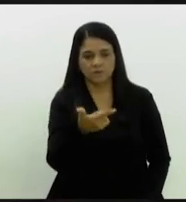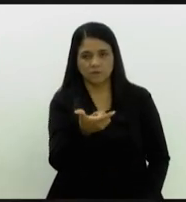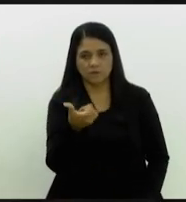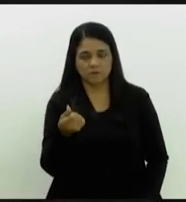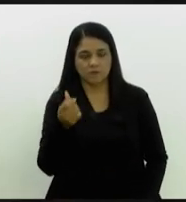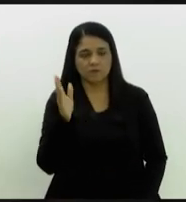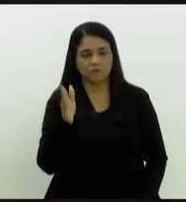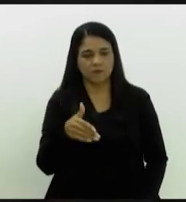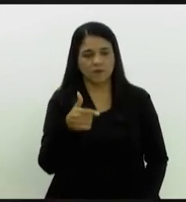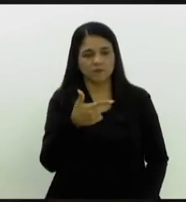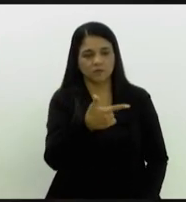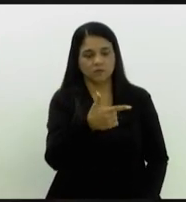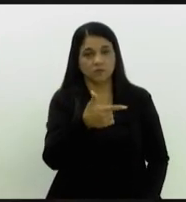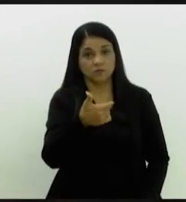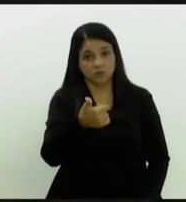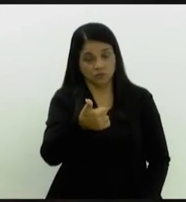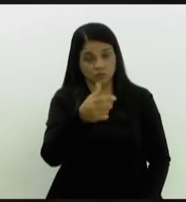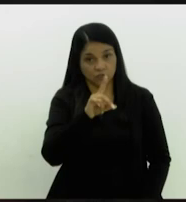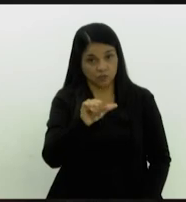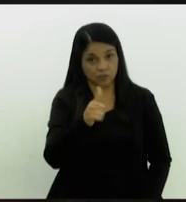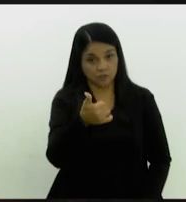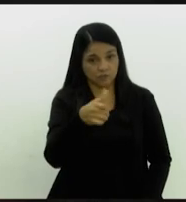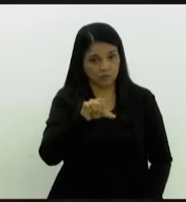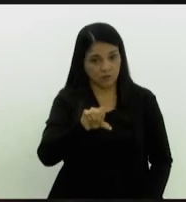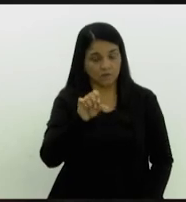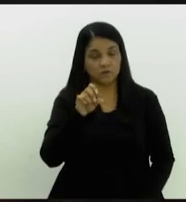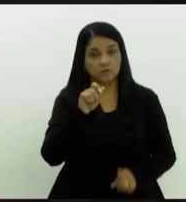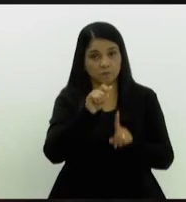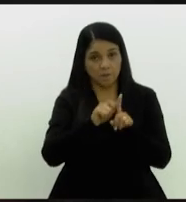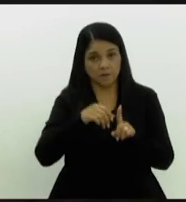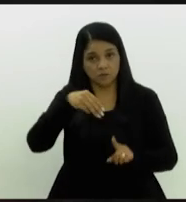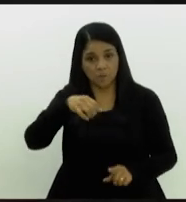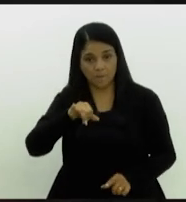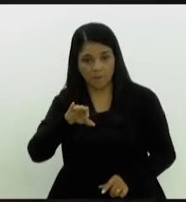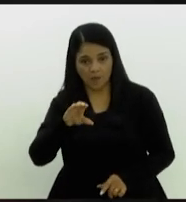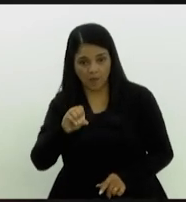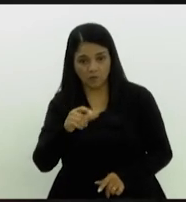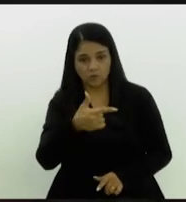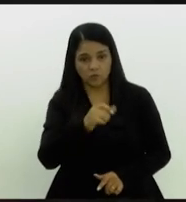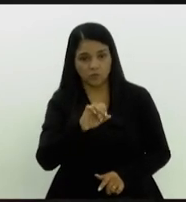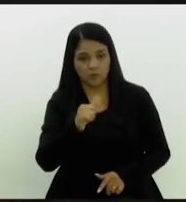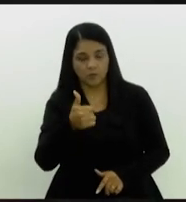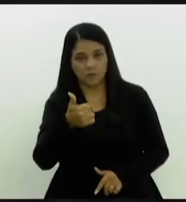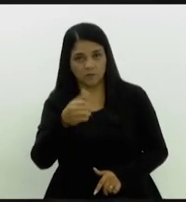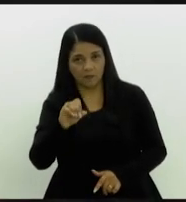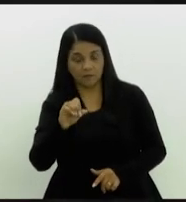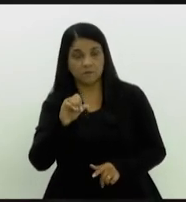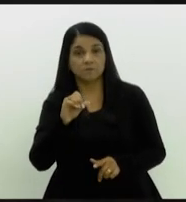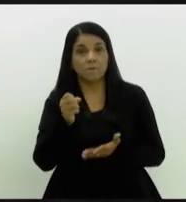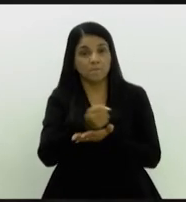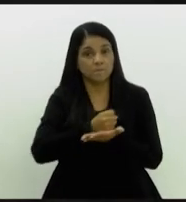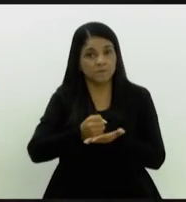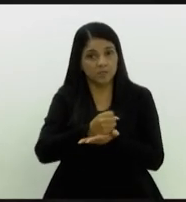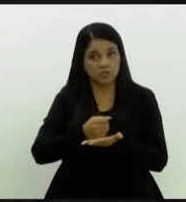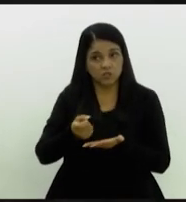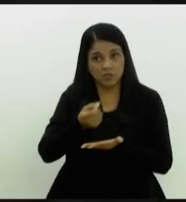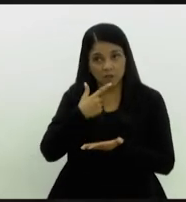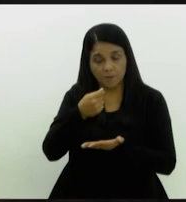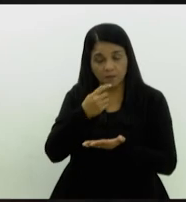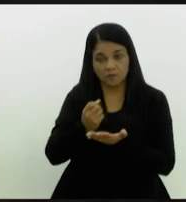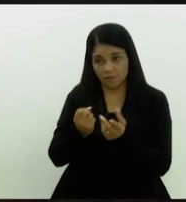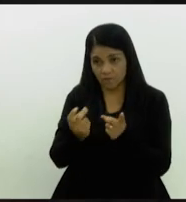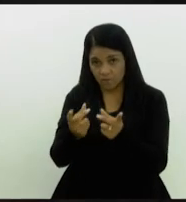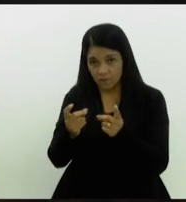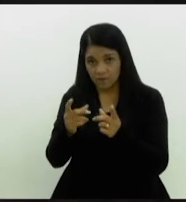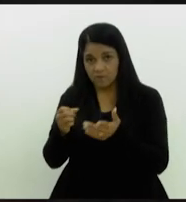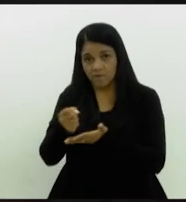19 de maio de 2010, para atualizar os medicamentos que podem permanecer ao alcance dos usuários nas farmácias